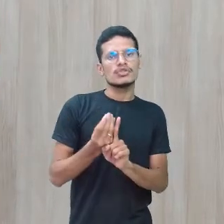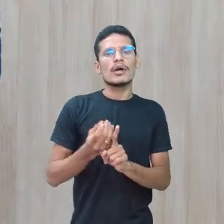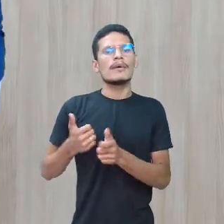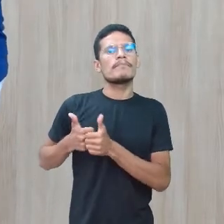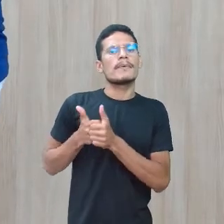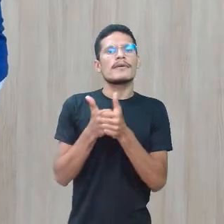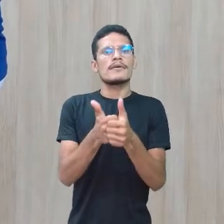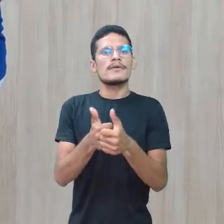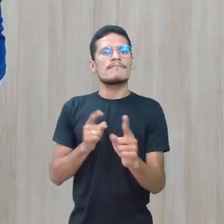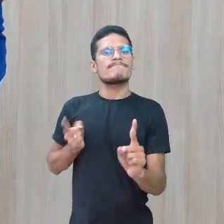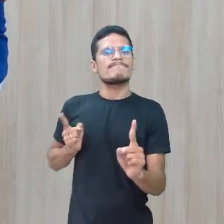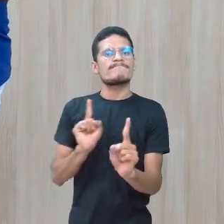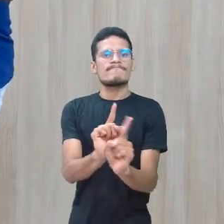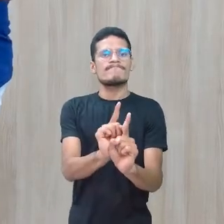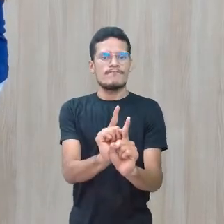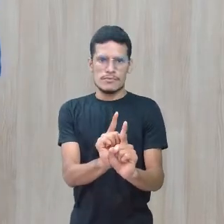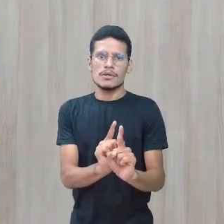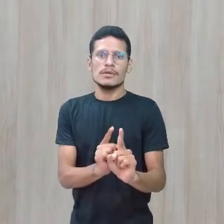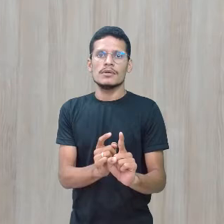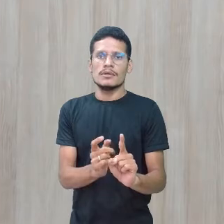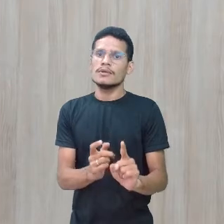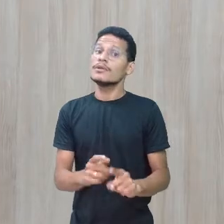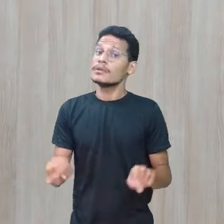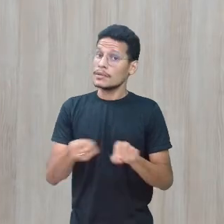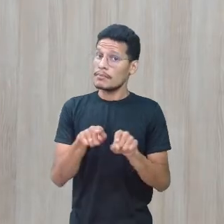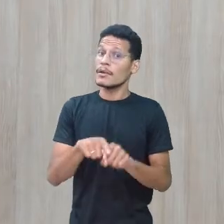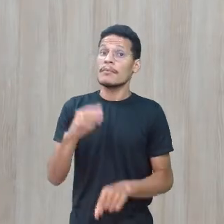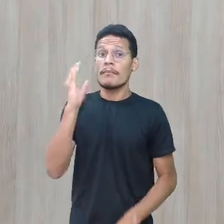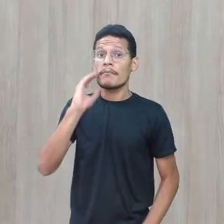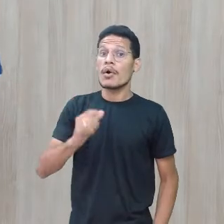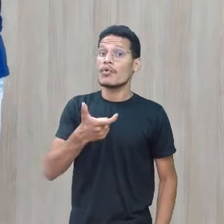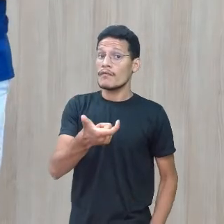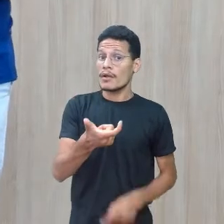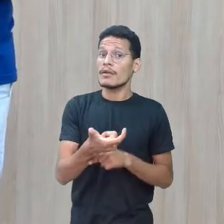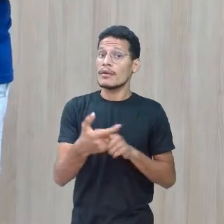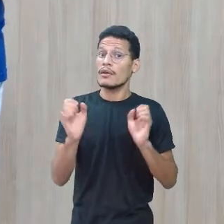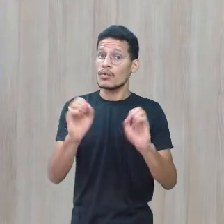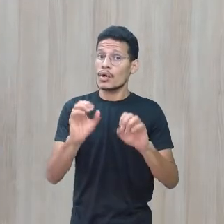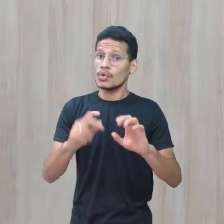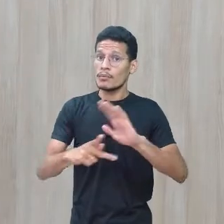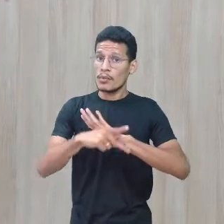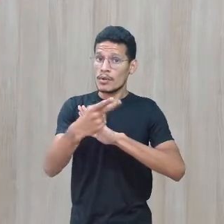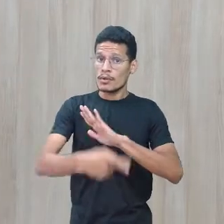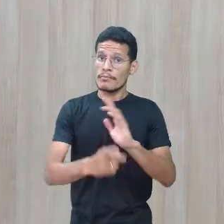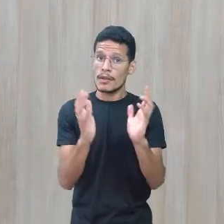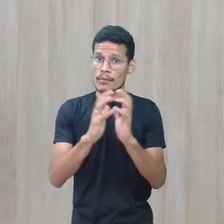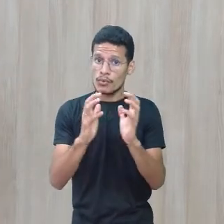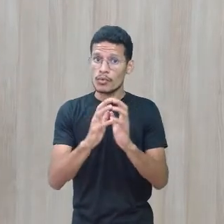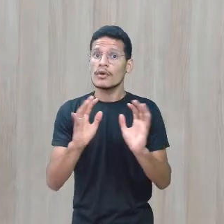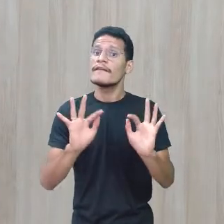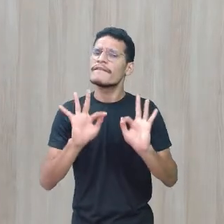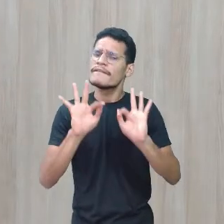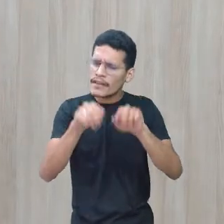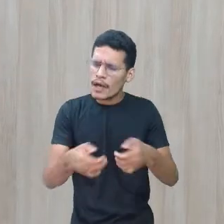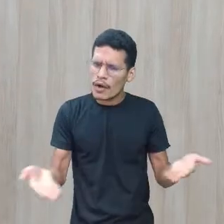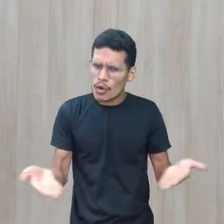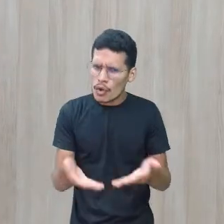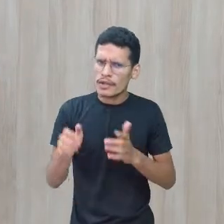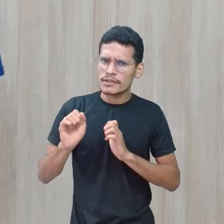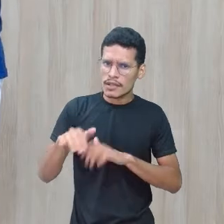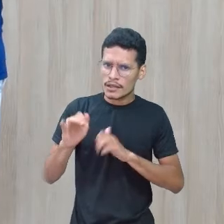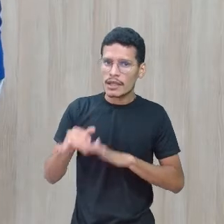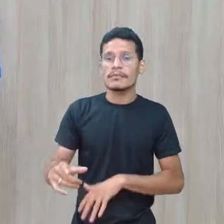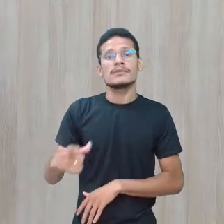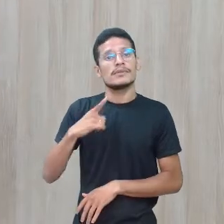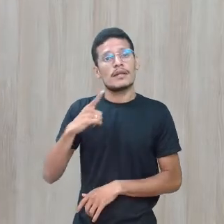ditadura. Dentre eles, né, o próprio, né, Paulo Freire, né, educador pernambucano, que agora, né, no final de setembro,